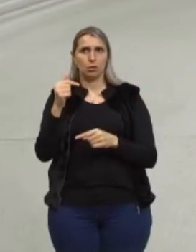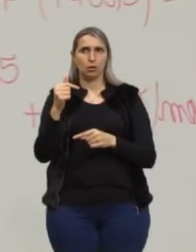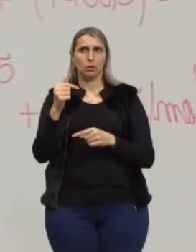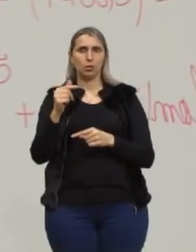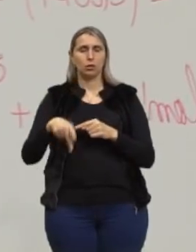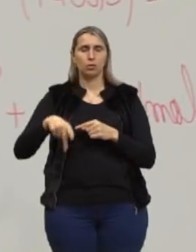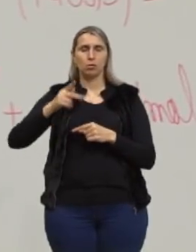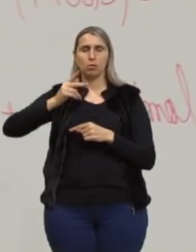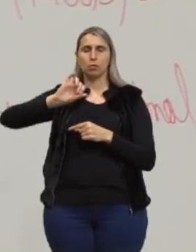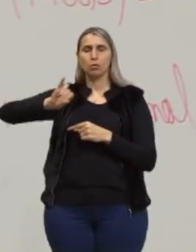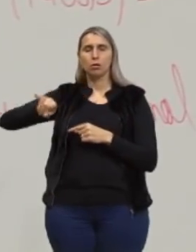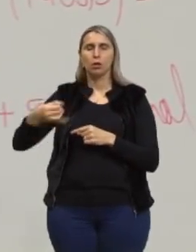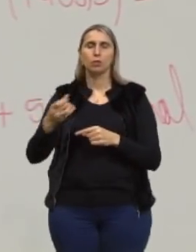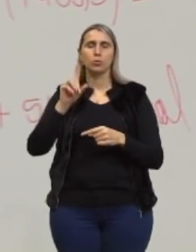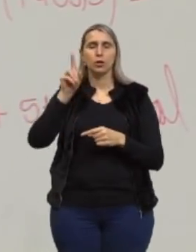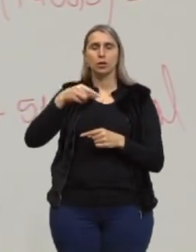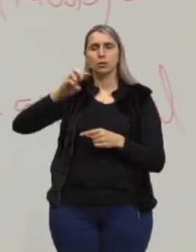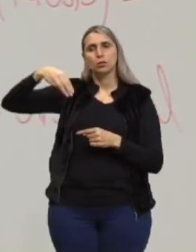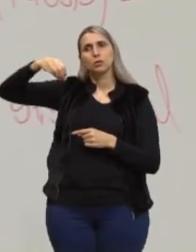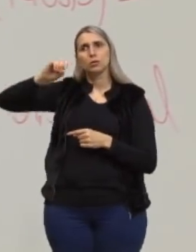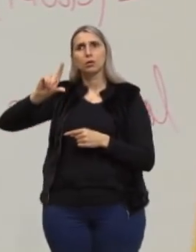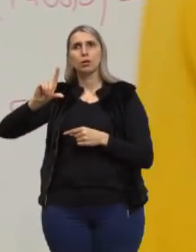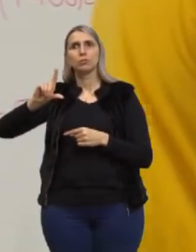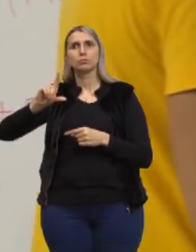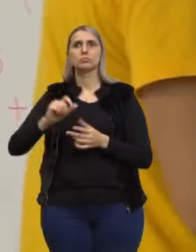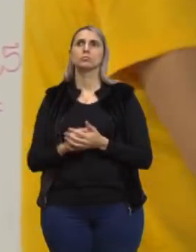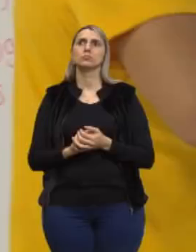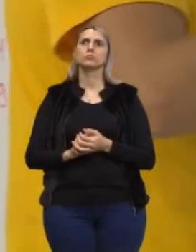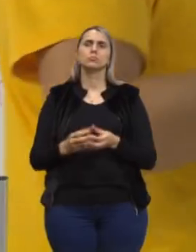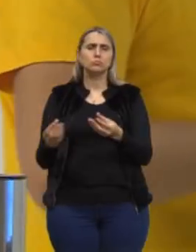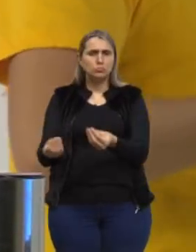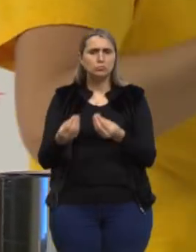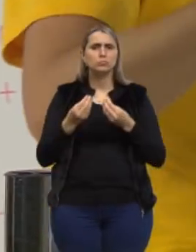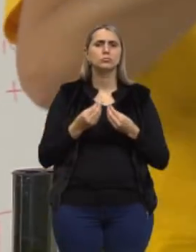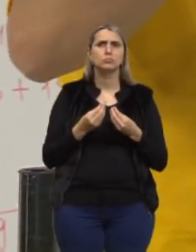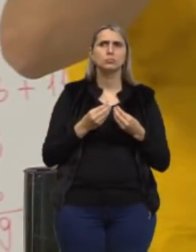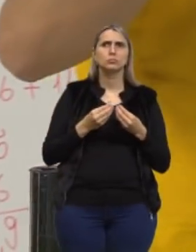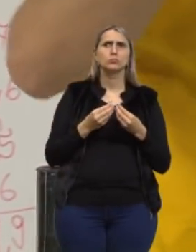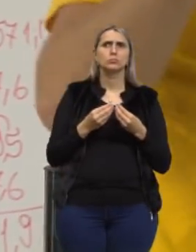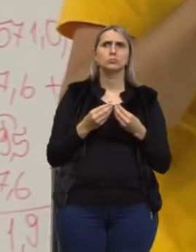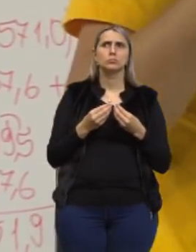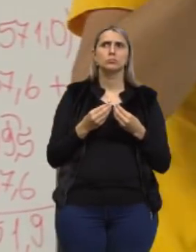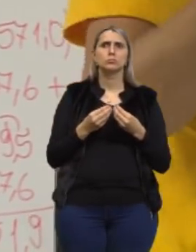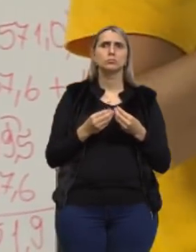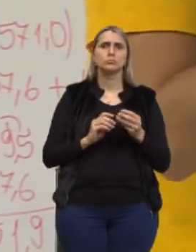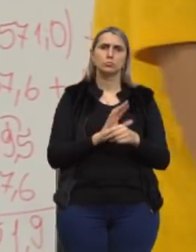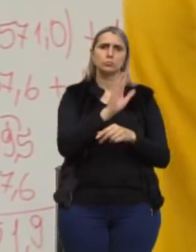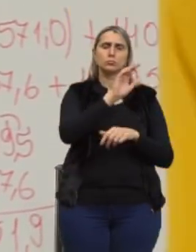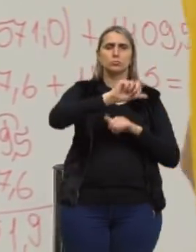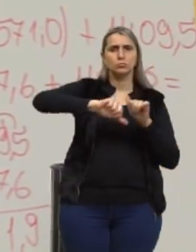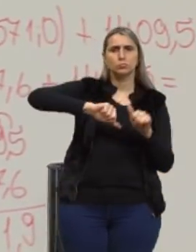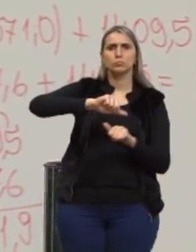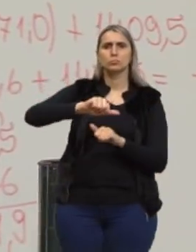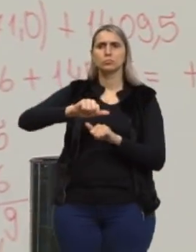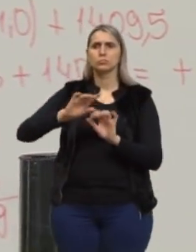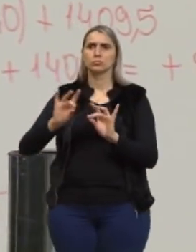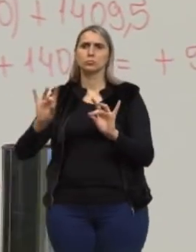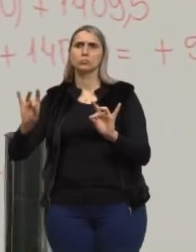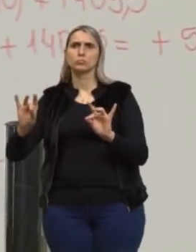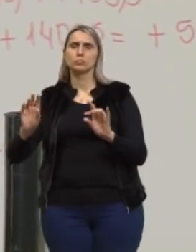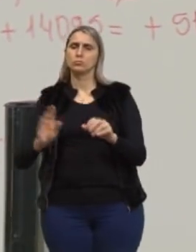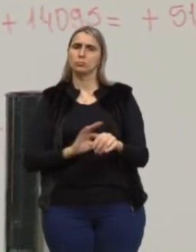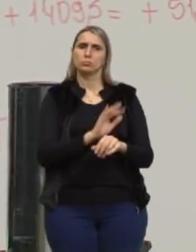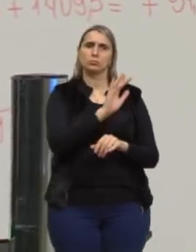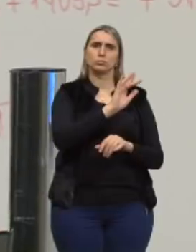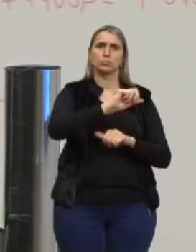7 quilojoules por mol oi emily deu a passagem do gasoso para o líquido só que eu não quero